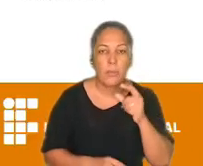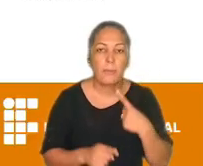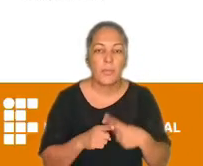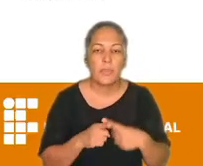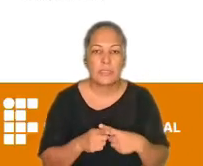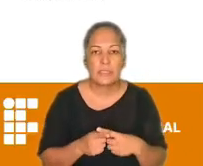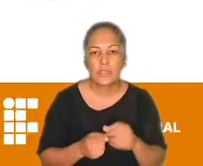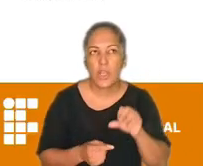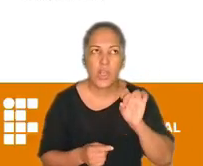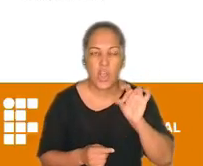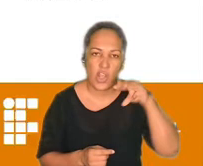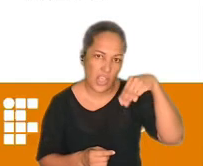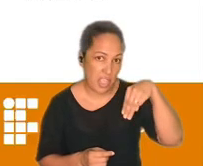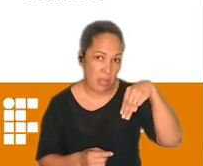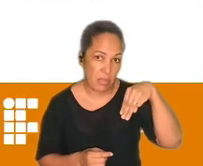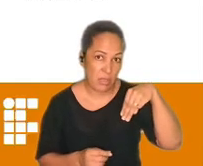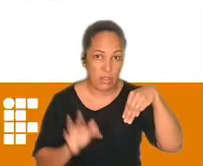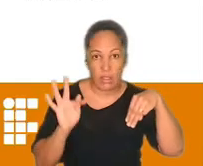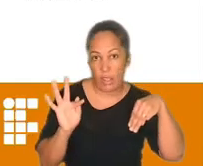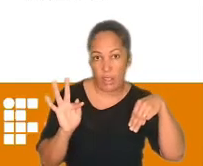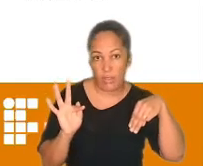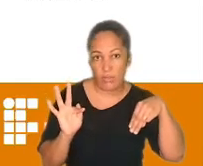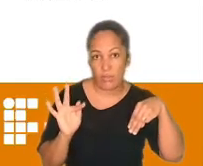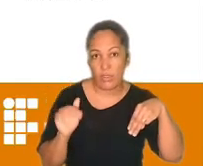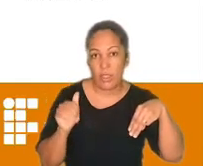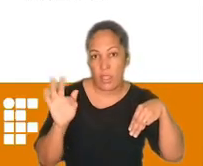M e F. M para maiúsculo, F para feminino.